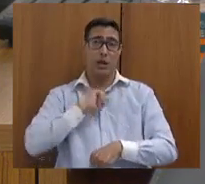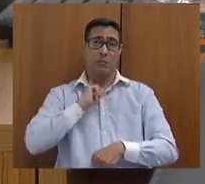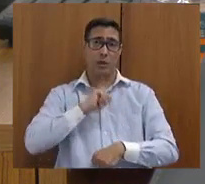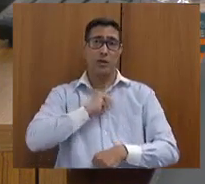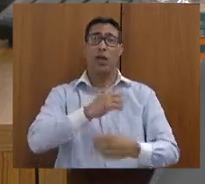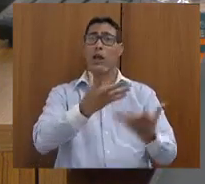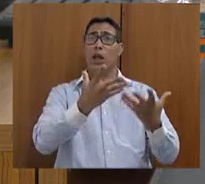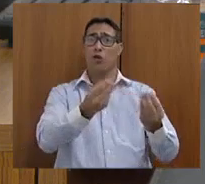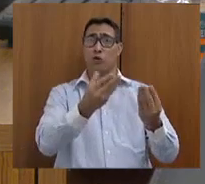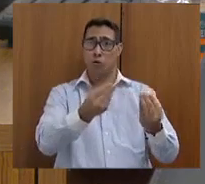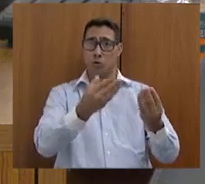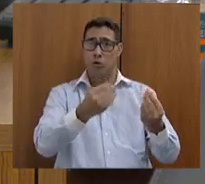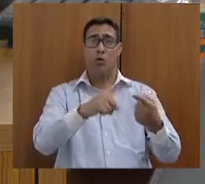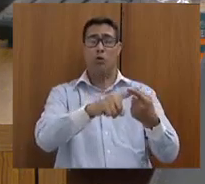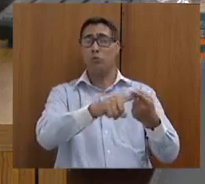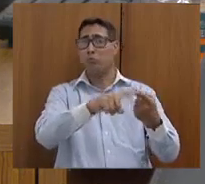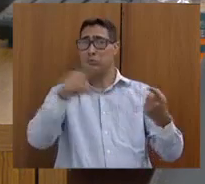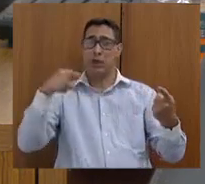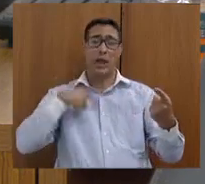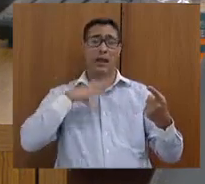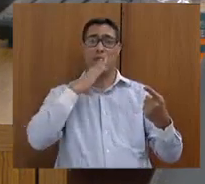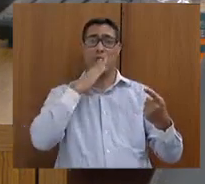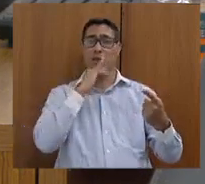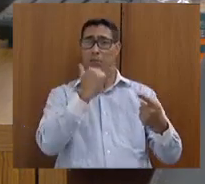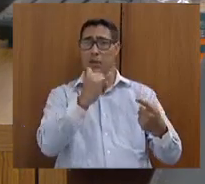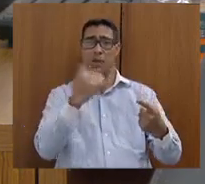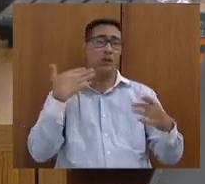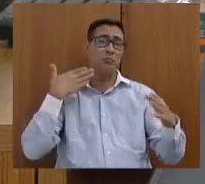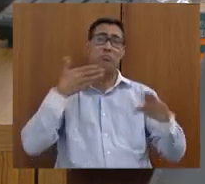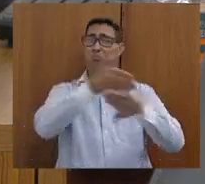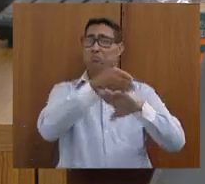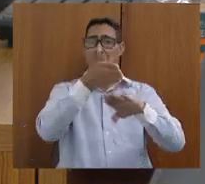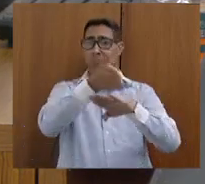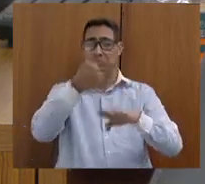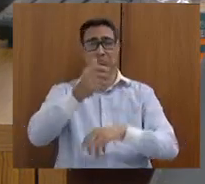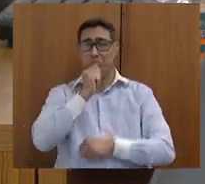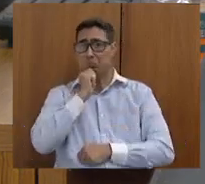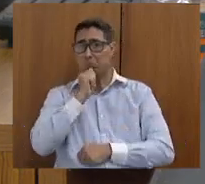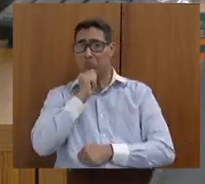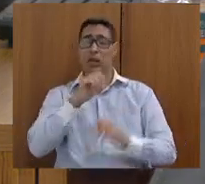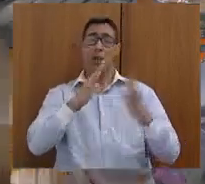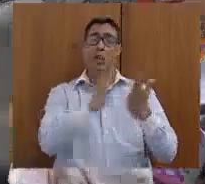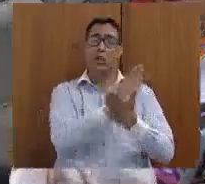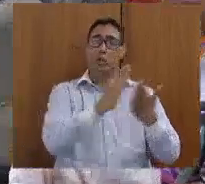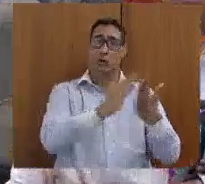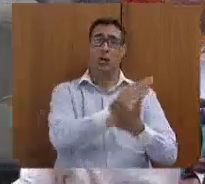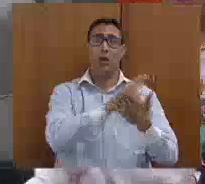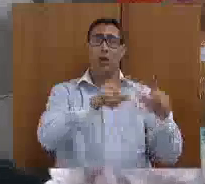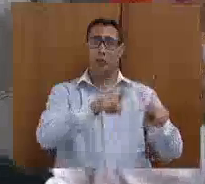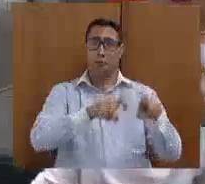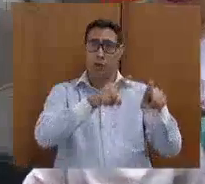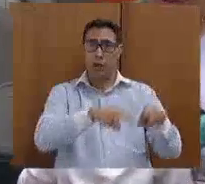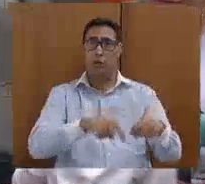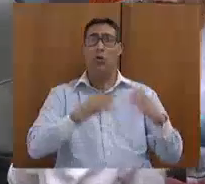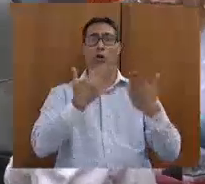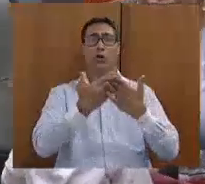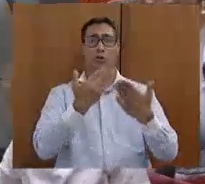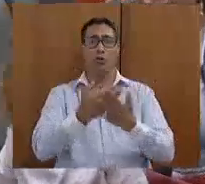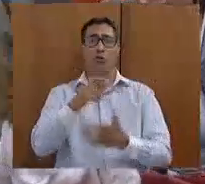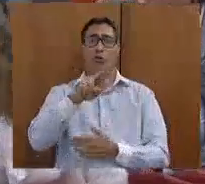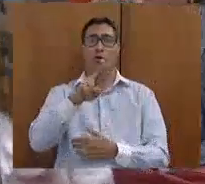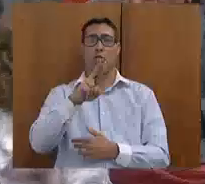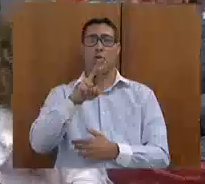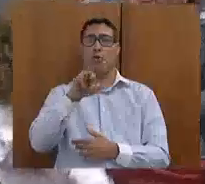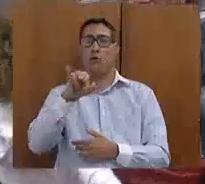então a Cemig não chega então a gente tem caso de escolas no campo escolas rurais eu Visitei a região